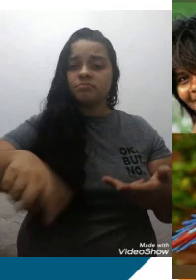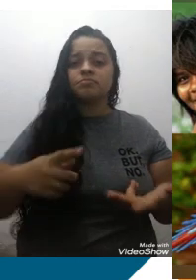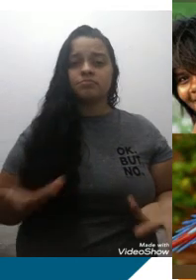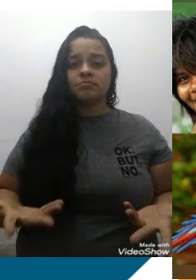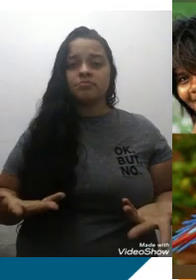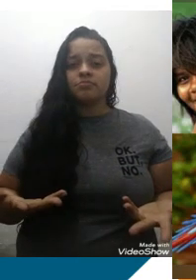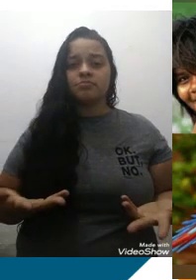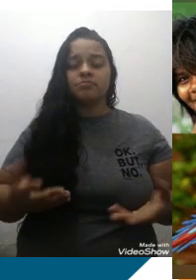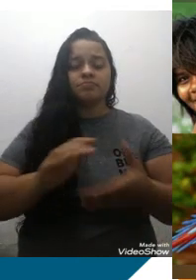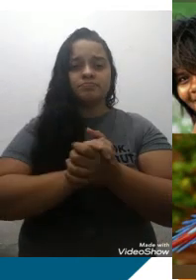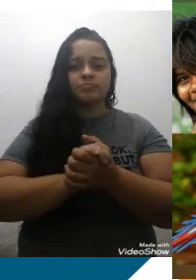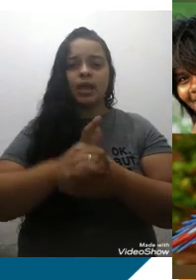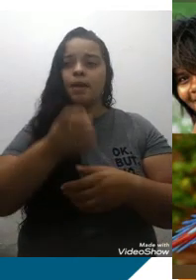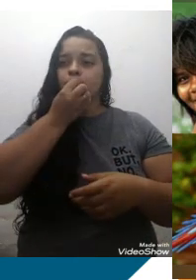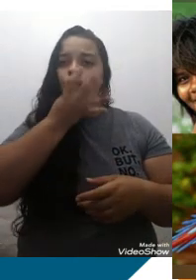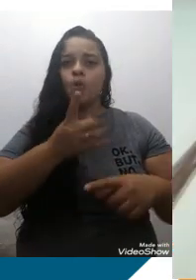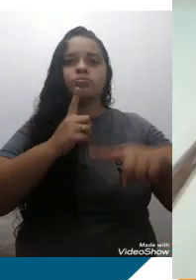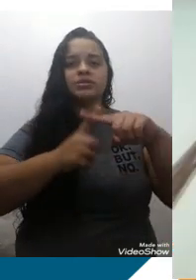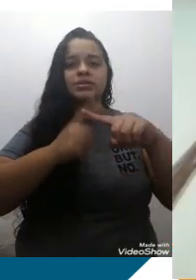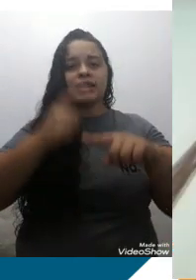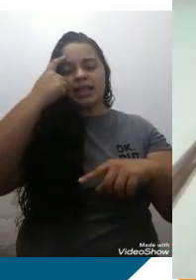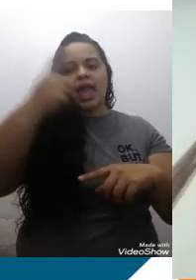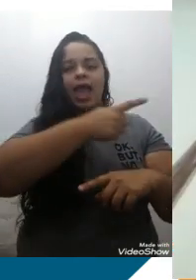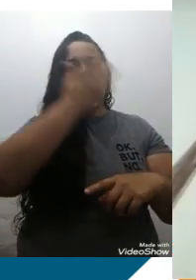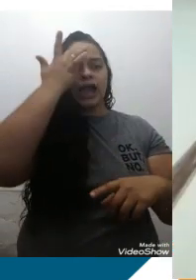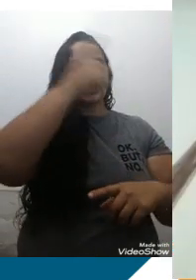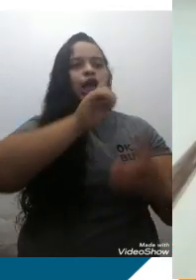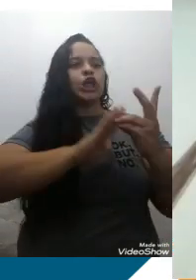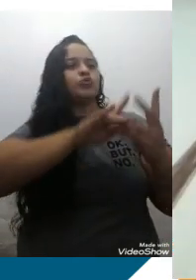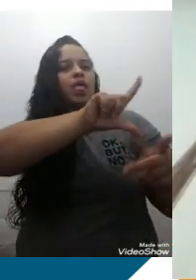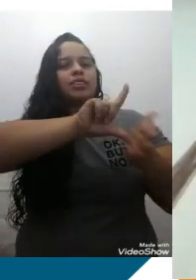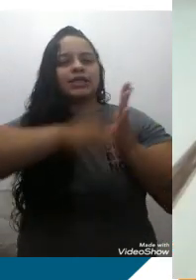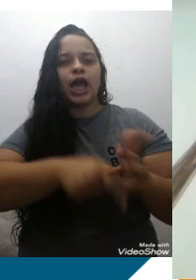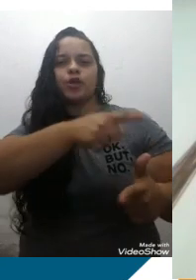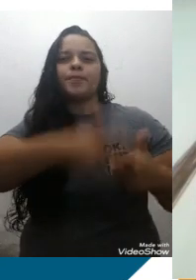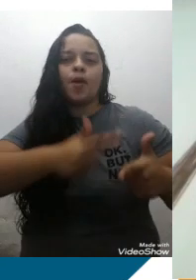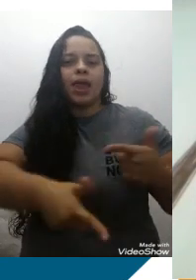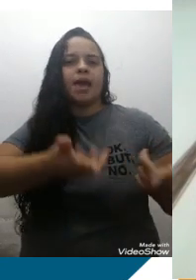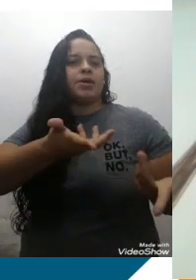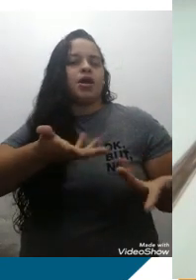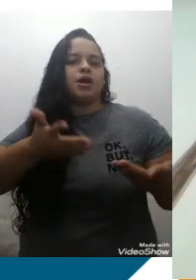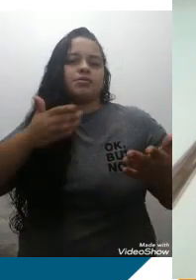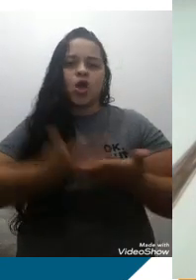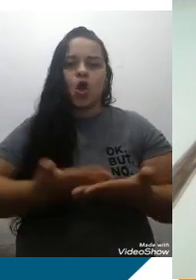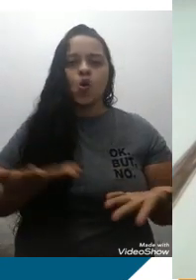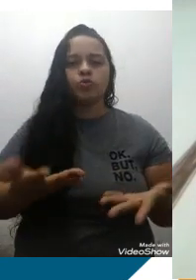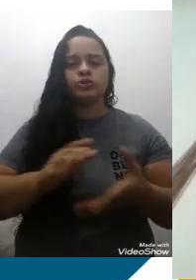essa sim é muito atrasada. É essa ideia que é responsável em grande medida pela crise climática que a gente está vivendo